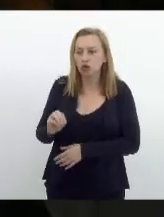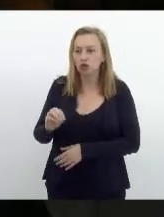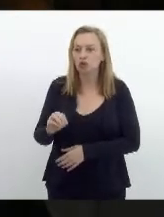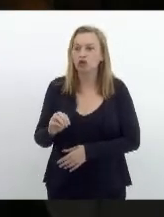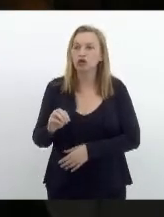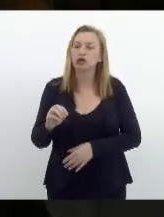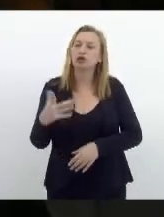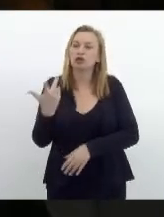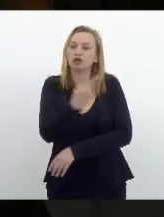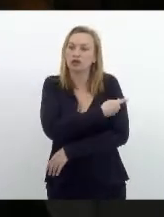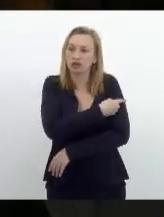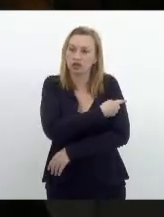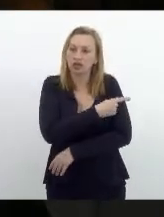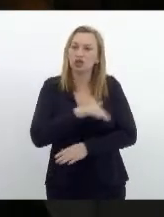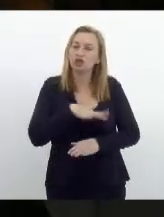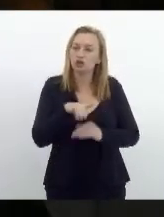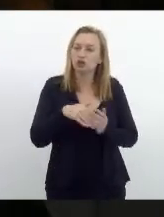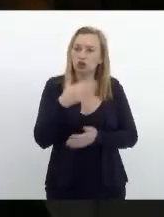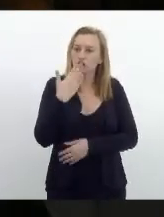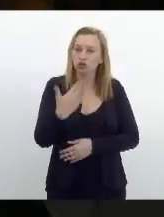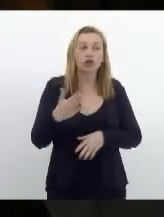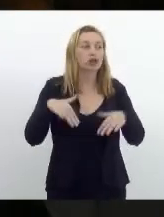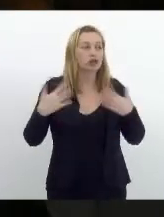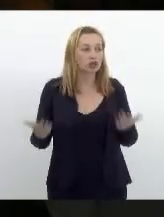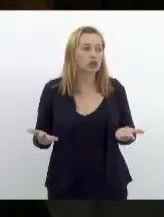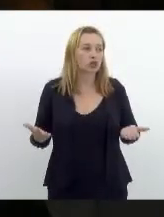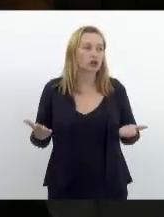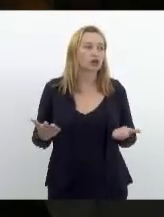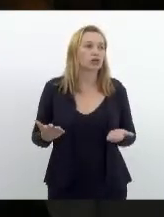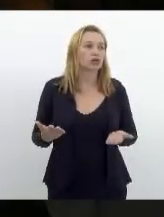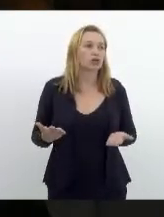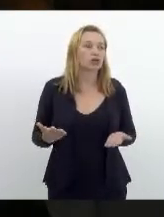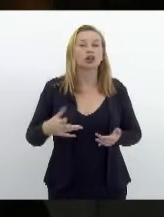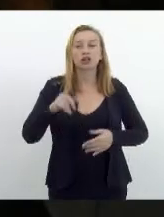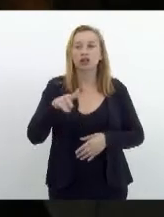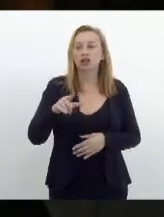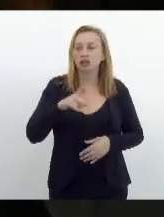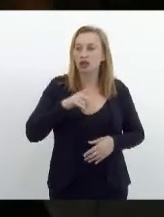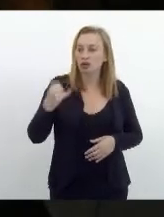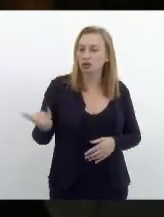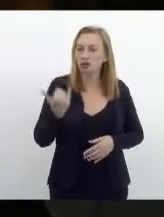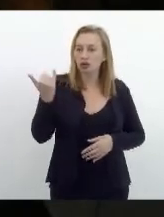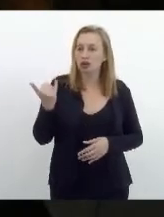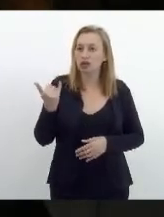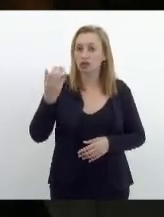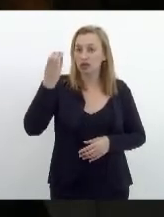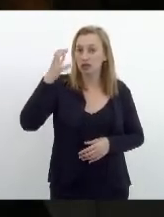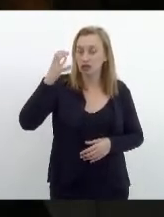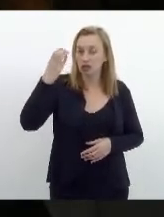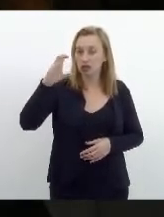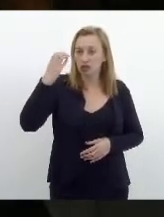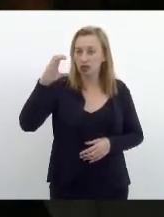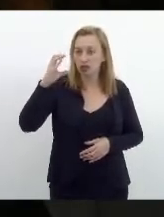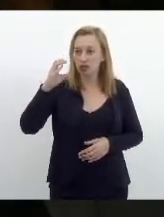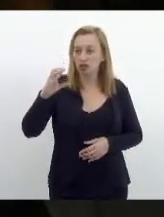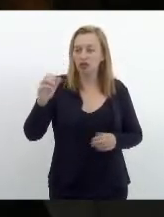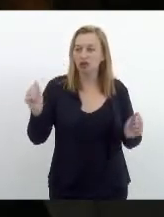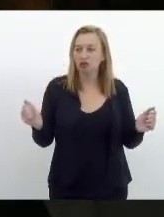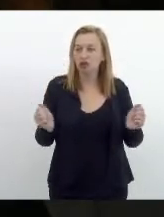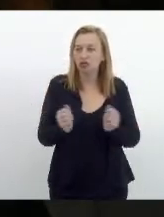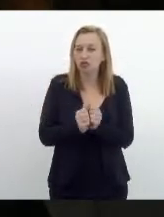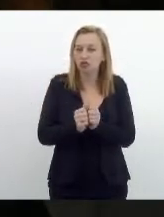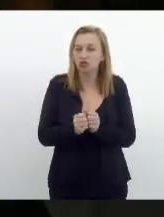vacinas, de imunizantes, de todo tipo. Então, assim, além de ter uma importância científica, além de consolidar a Alerj como